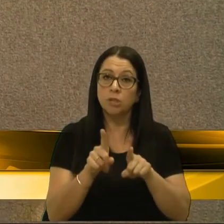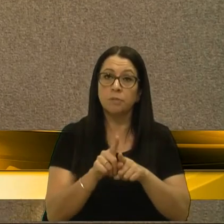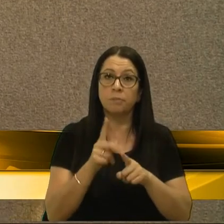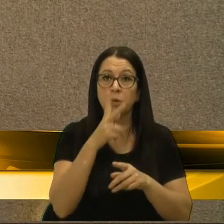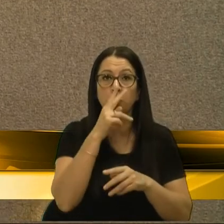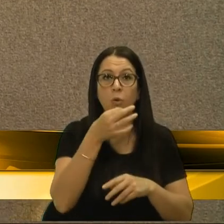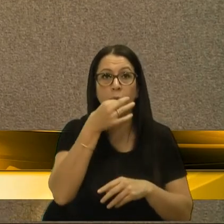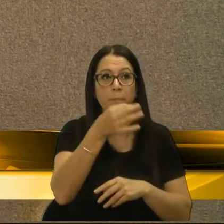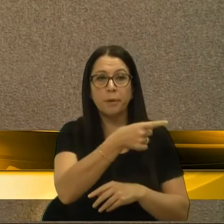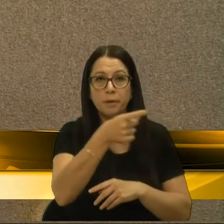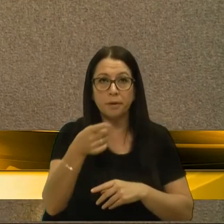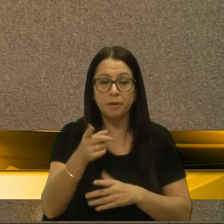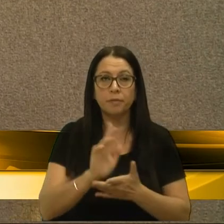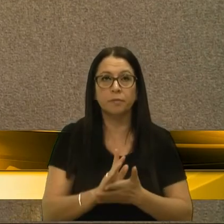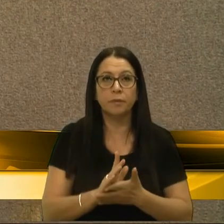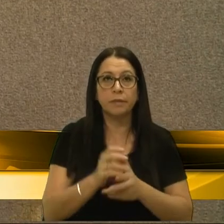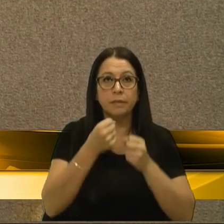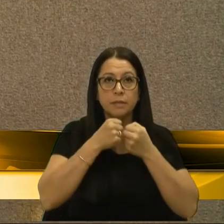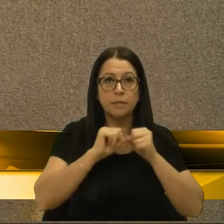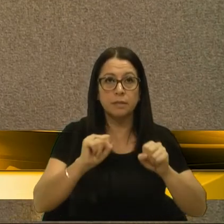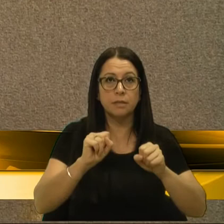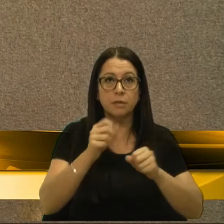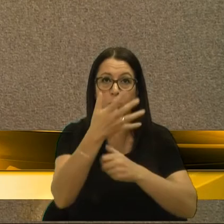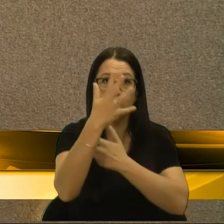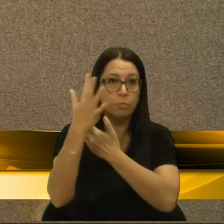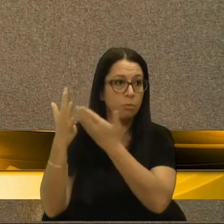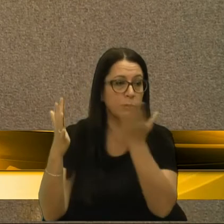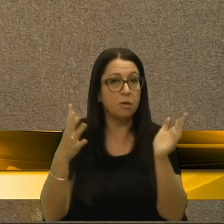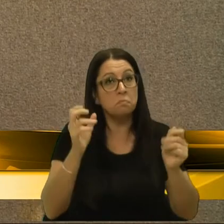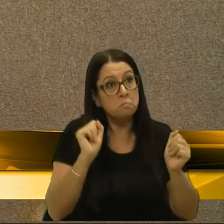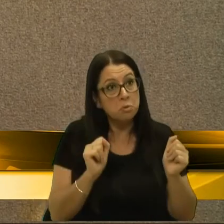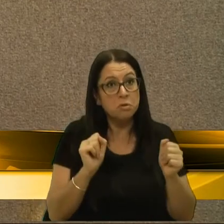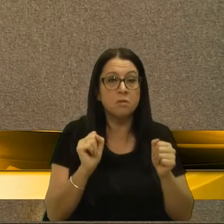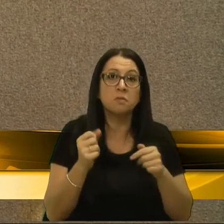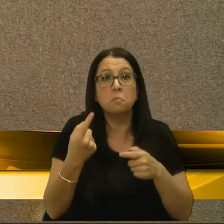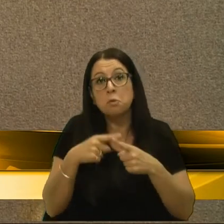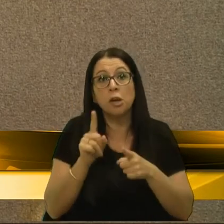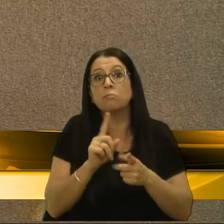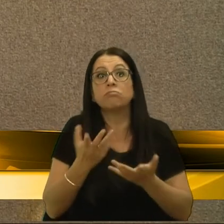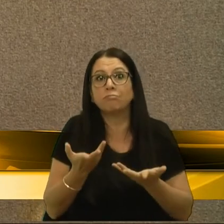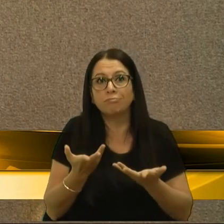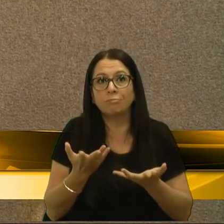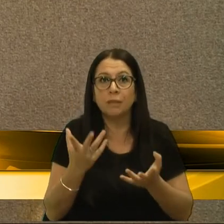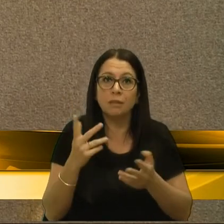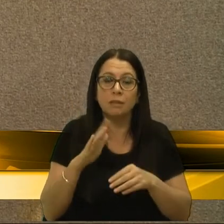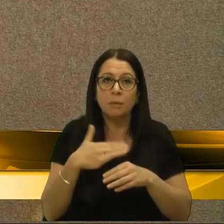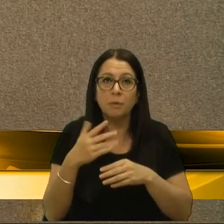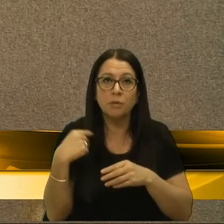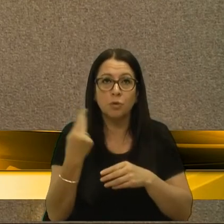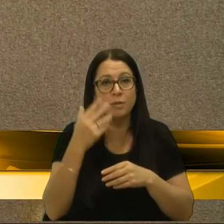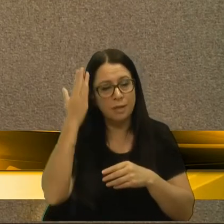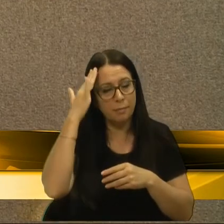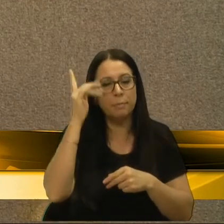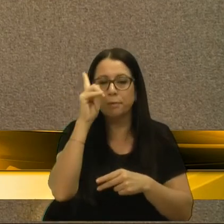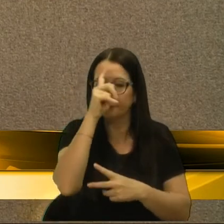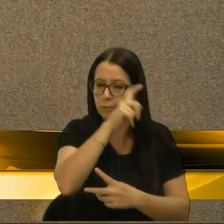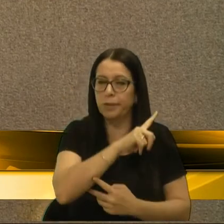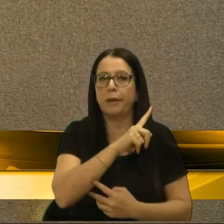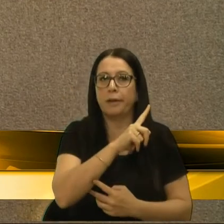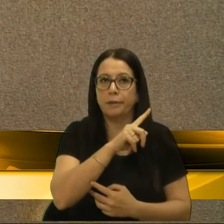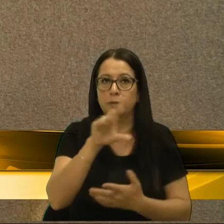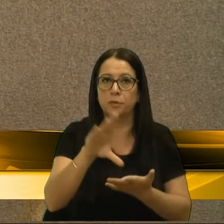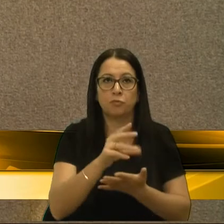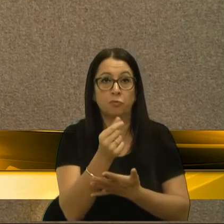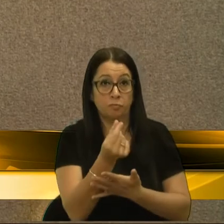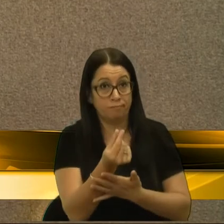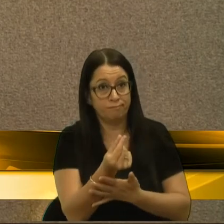como sugestão à Secretaria do Meio Ambiente, até poder, por que não, por mais que nós saibamos da dificuldade do recurso